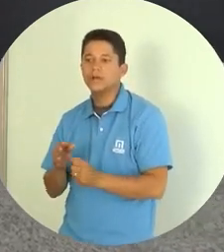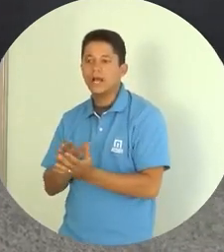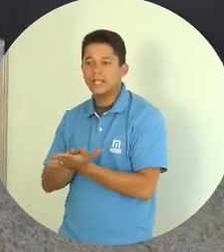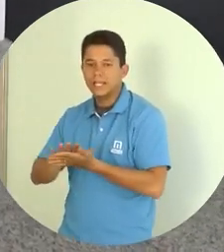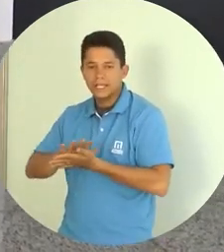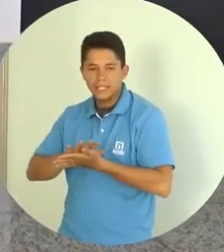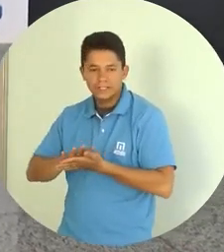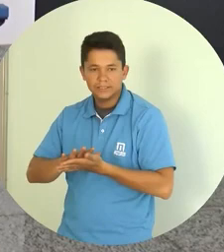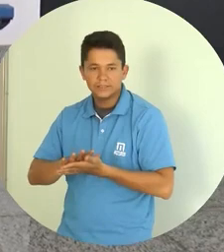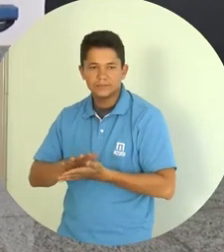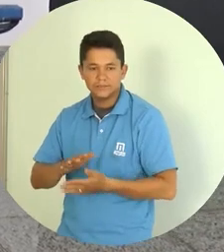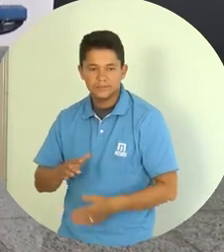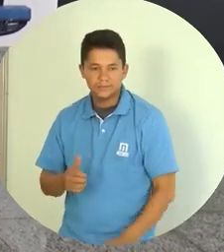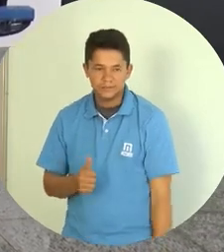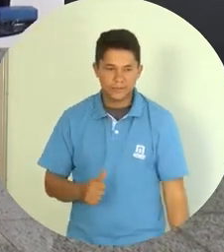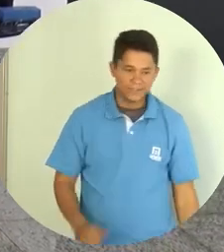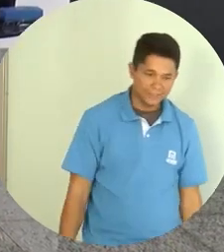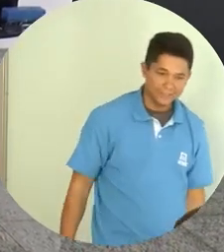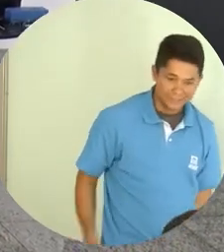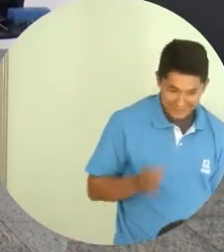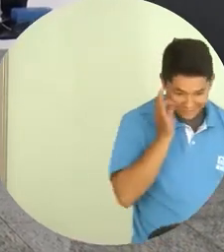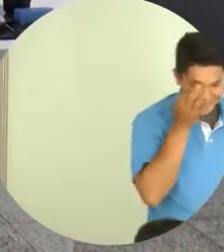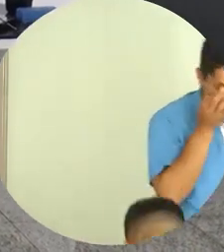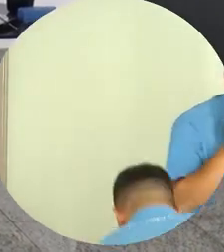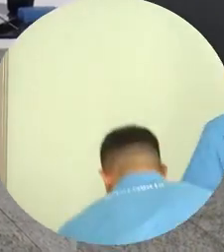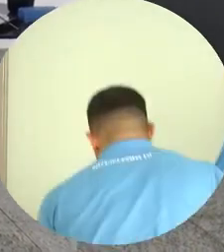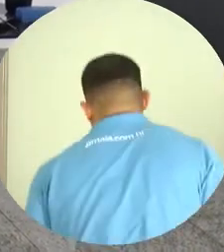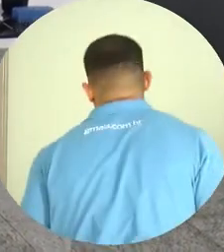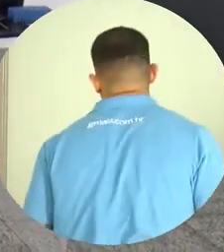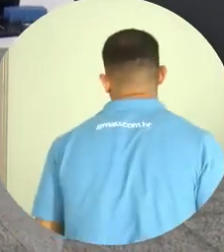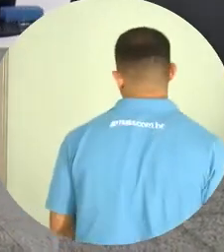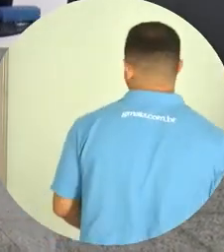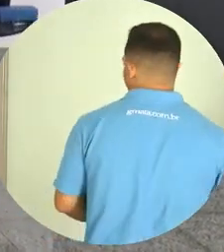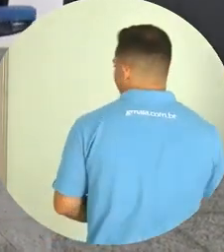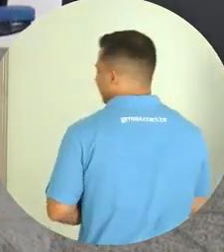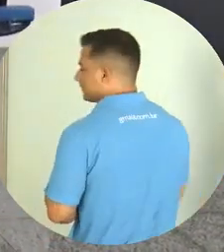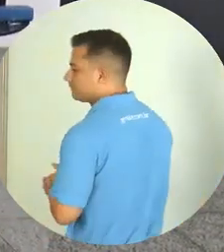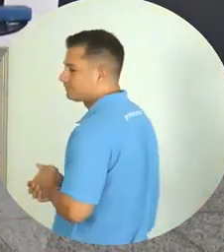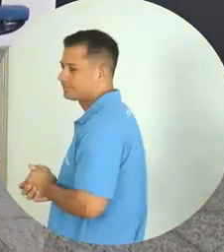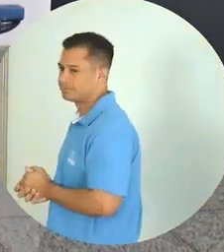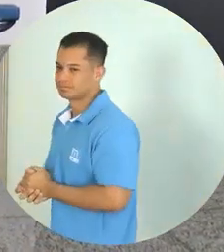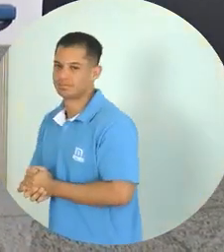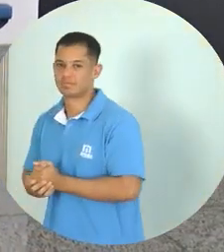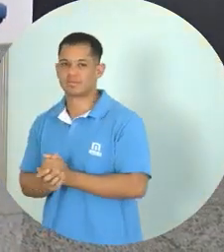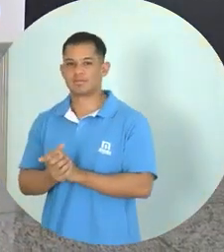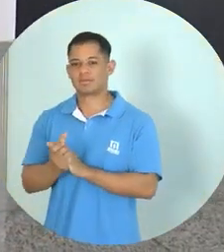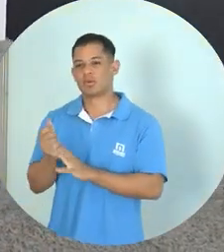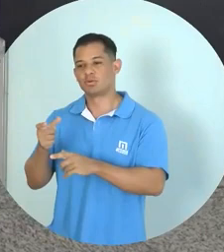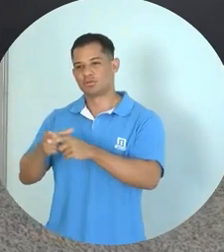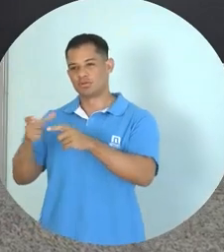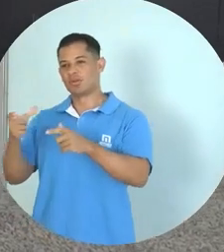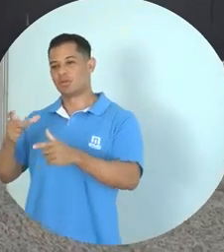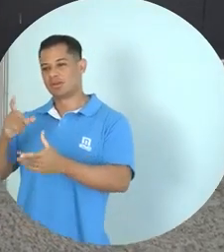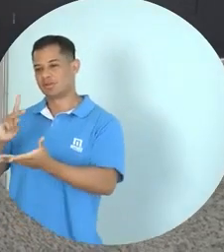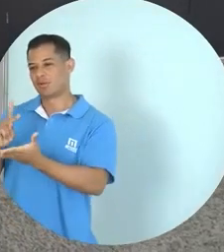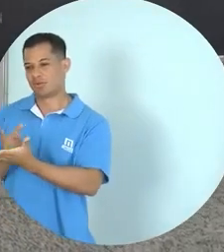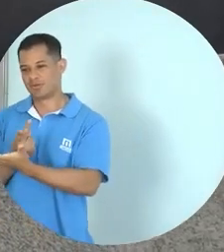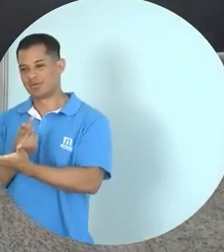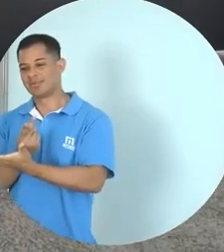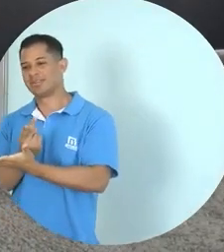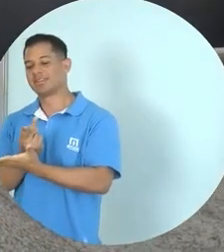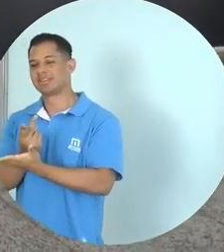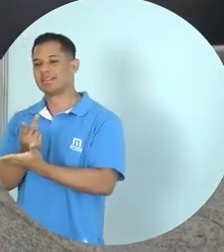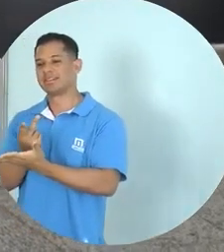né? Mas ele tem uma capacidade muito grande a esses esforços. Então, geralmente, quando essa situação ocorre, não